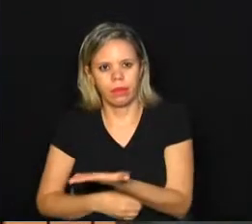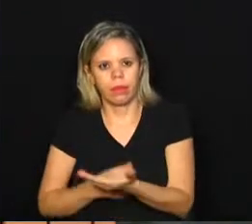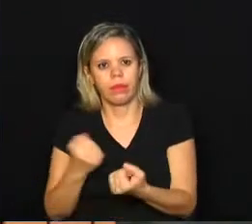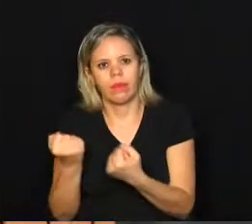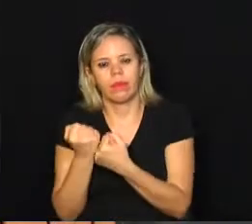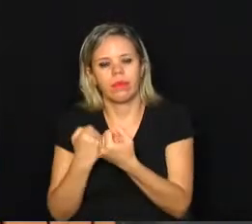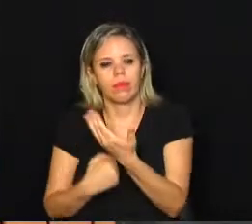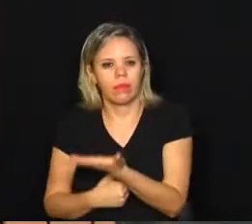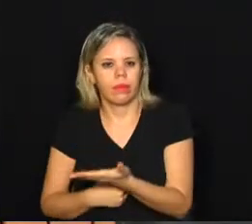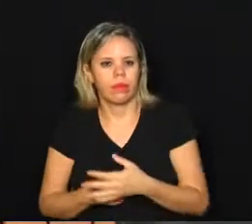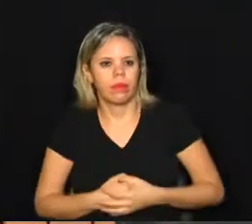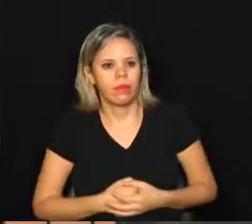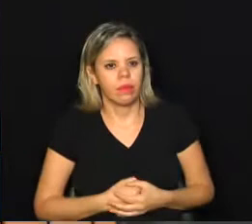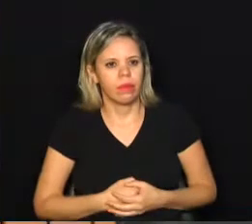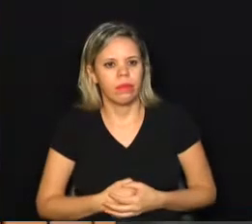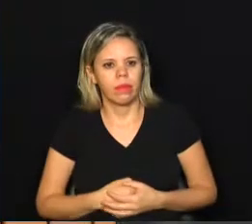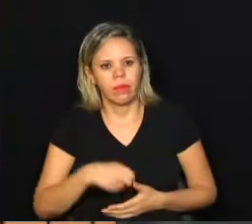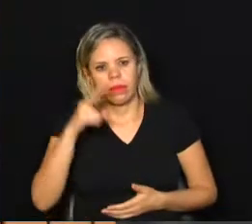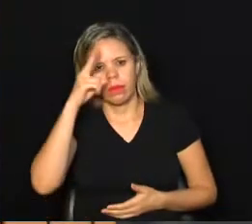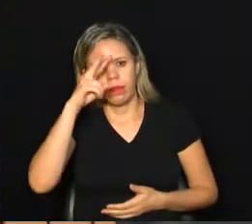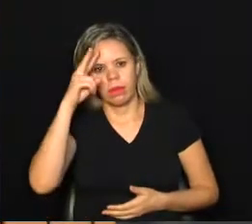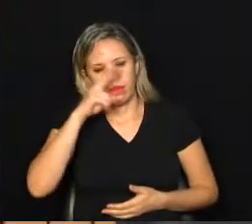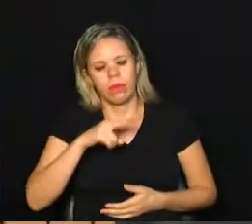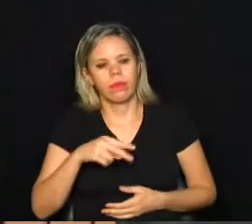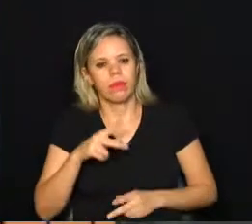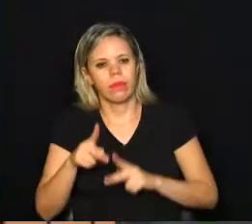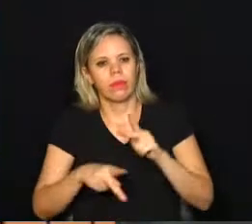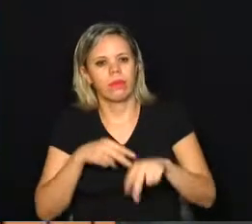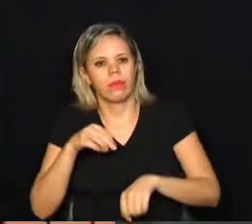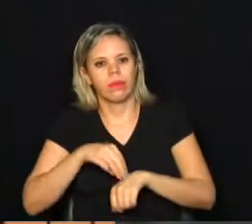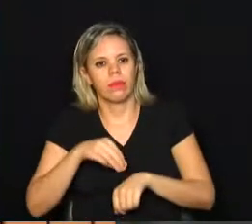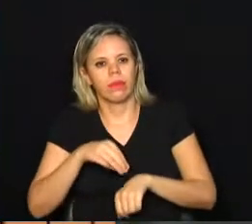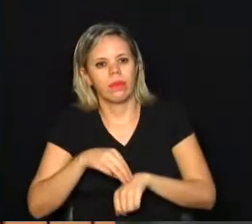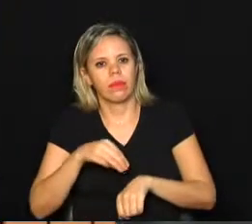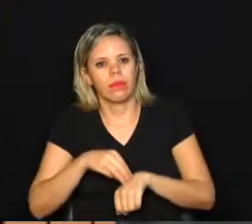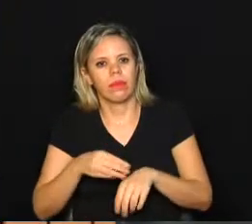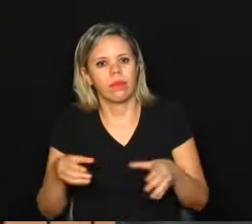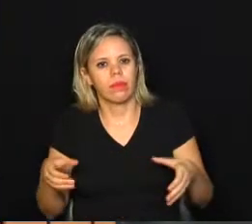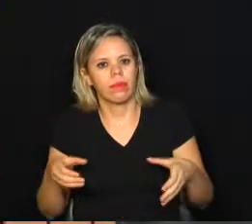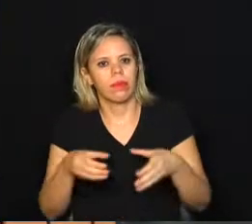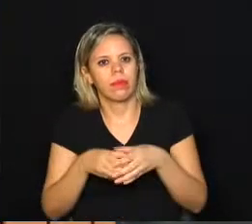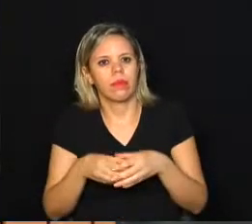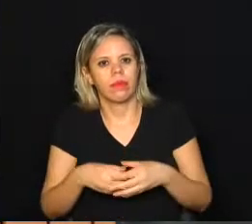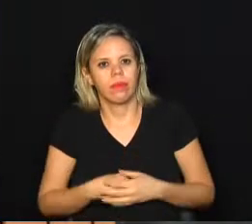apoiando aqui. E lembrar aos demais membros da comissão,